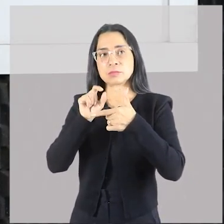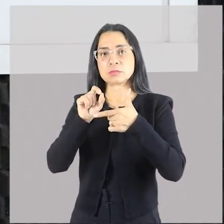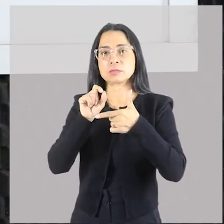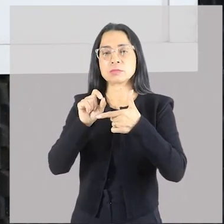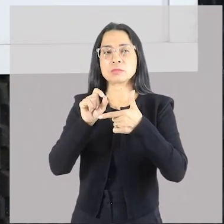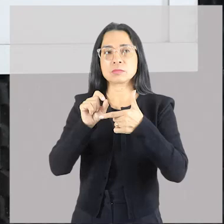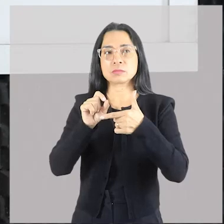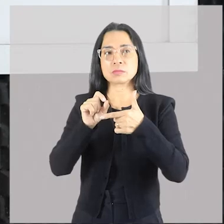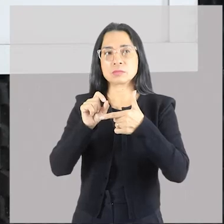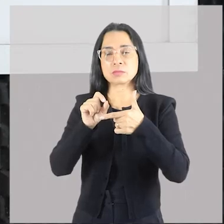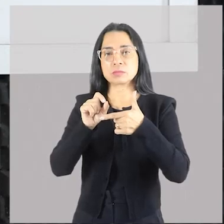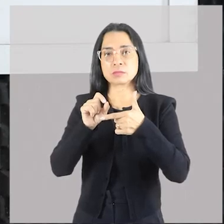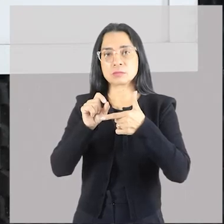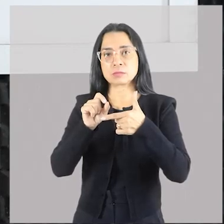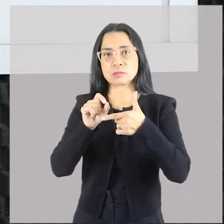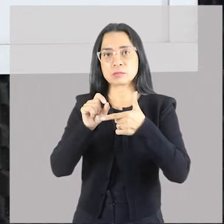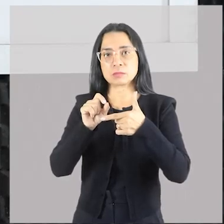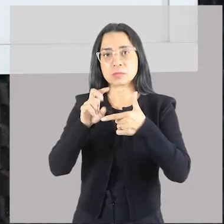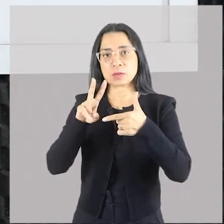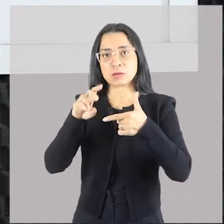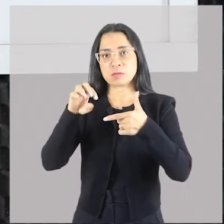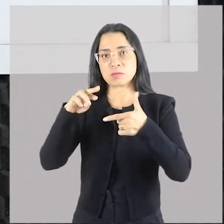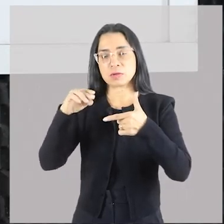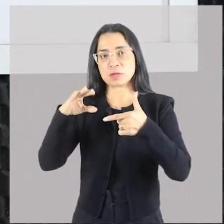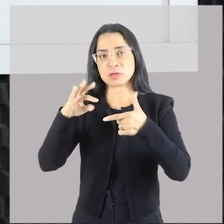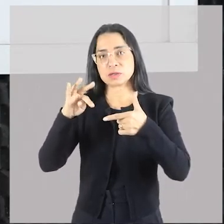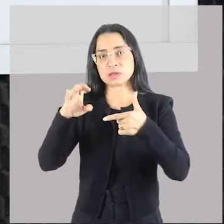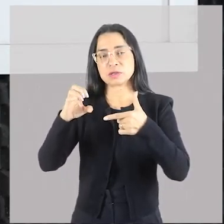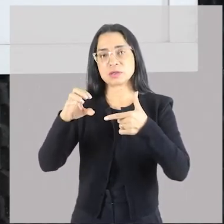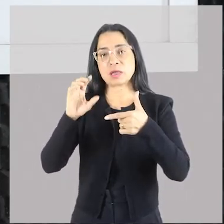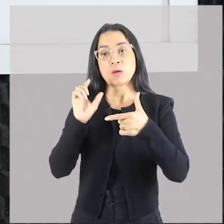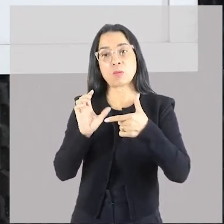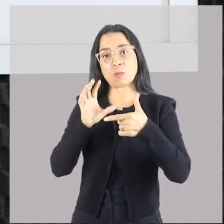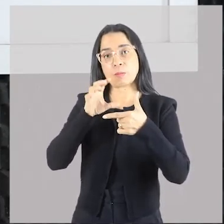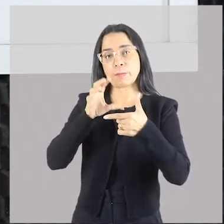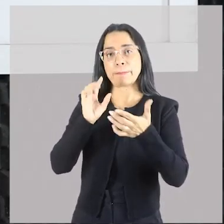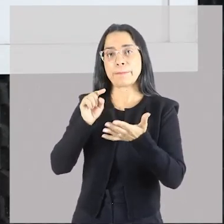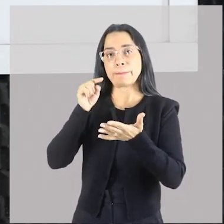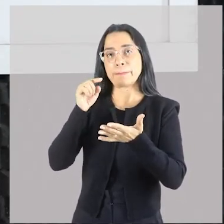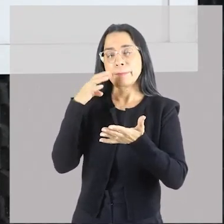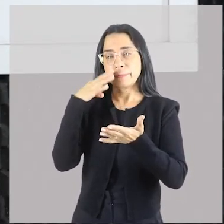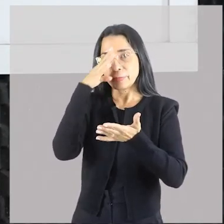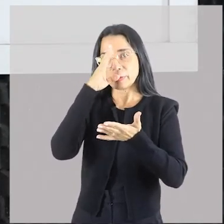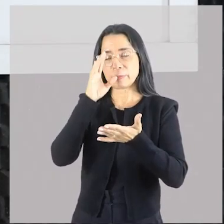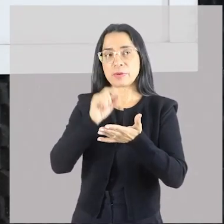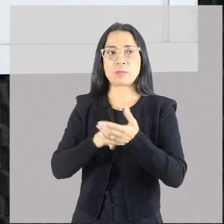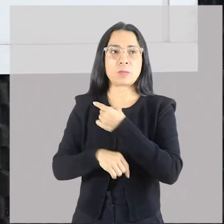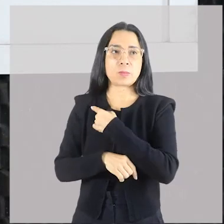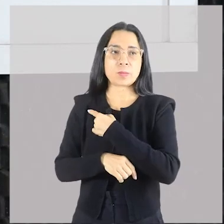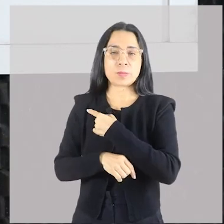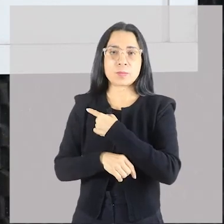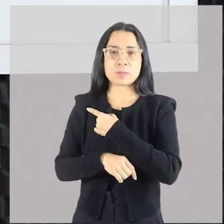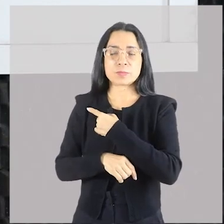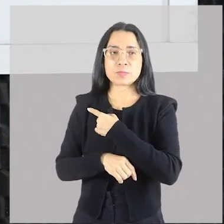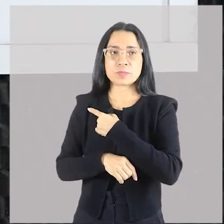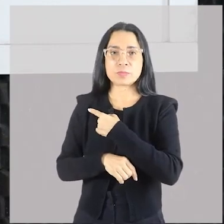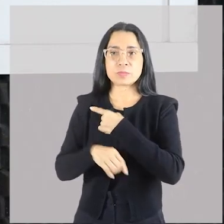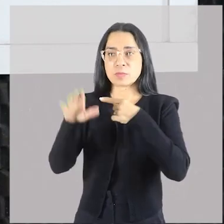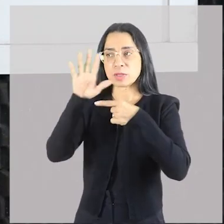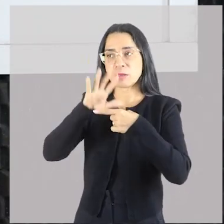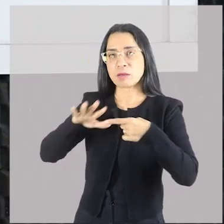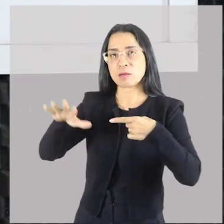ângulo cujo vértice é o centro da circunferência. Então, essa região aqui, ó, essa regiãozinha